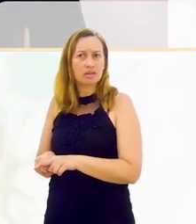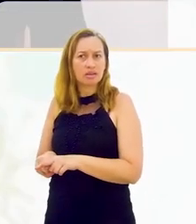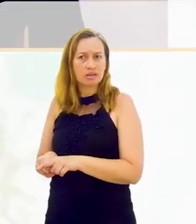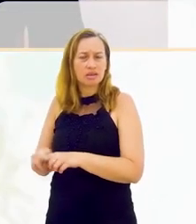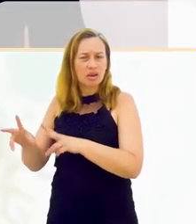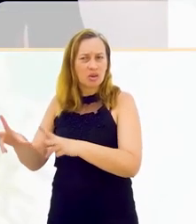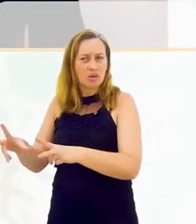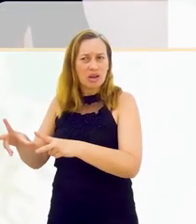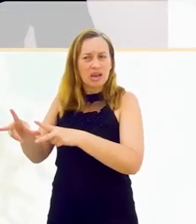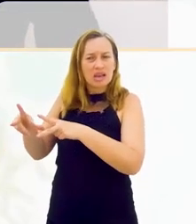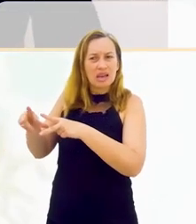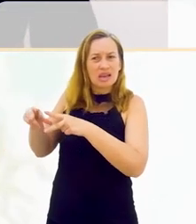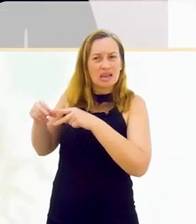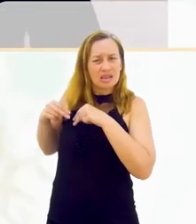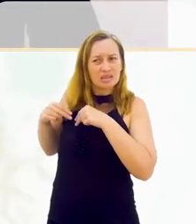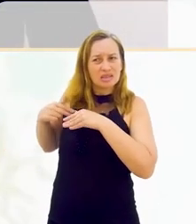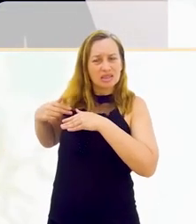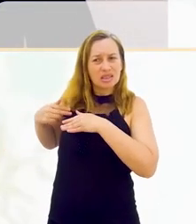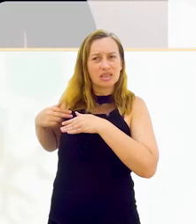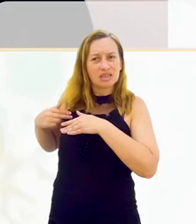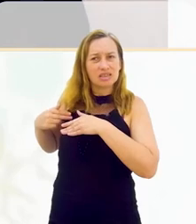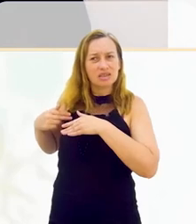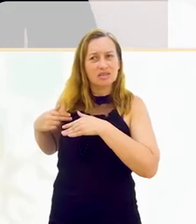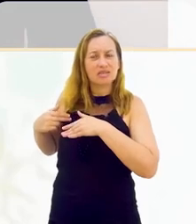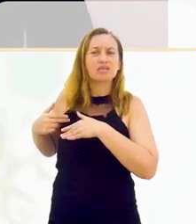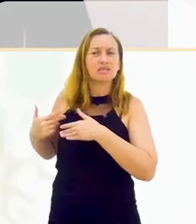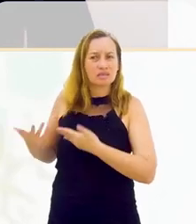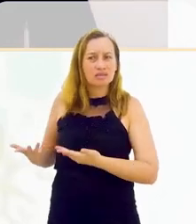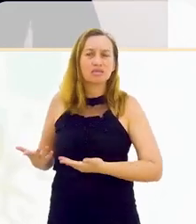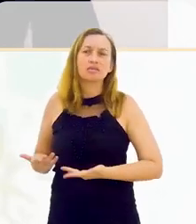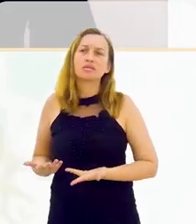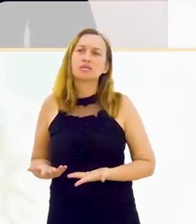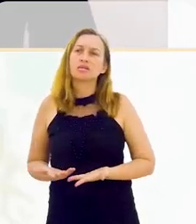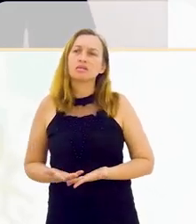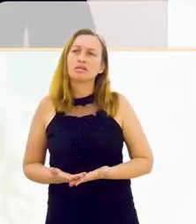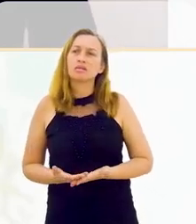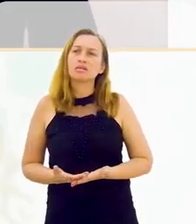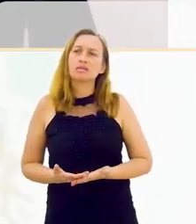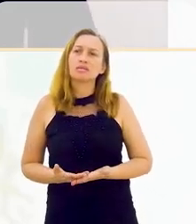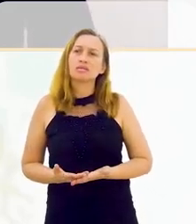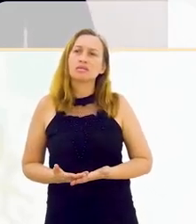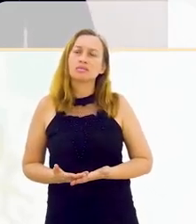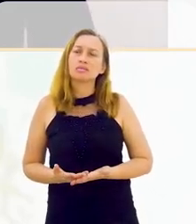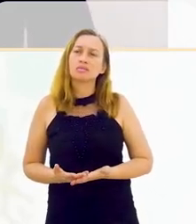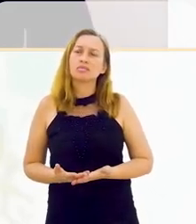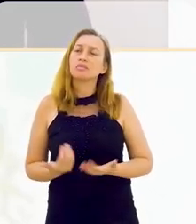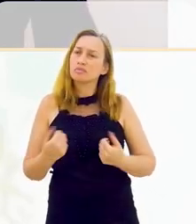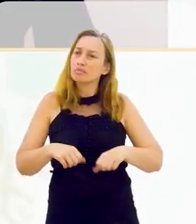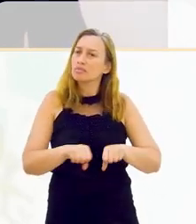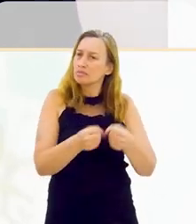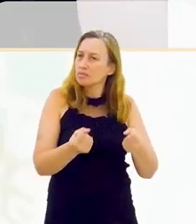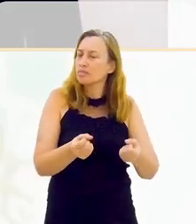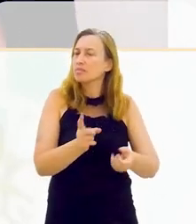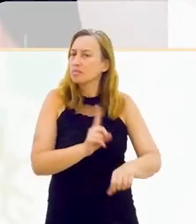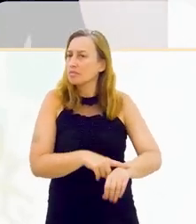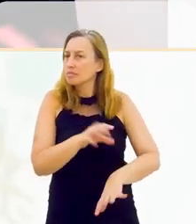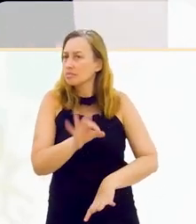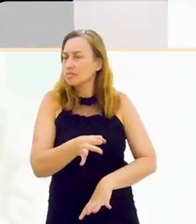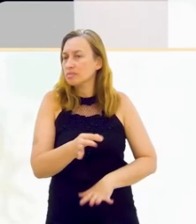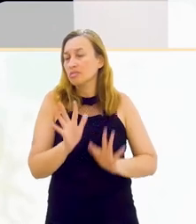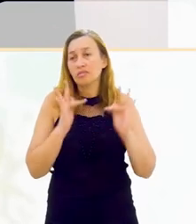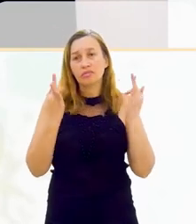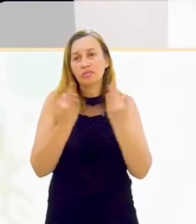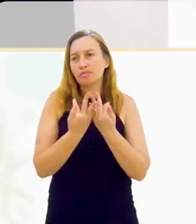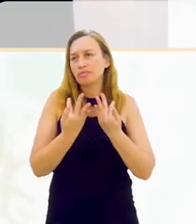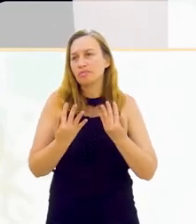É um ciclo, Um é uma ciclo, herança. exatamente, né? E que isso tem que ser quebrado em